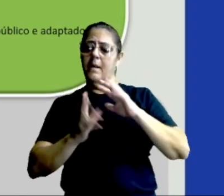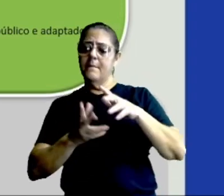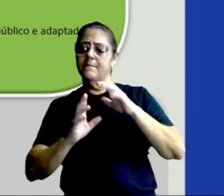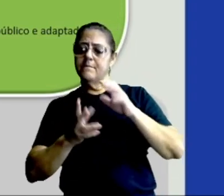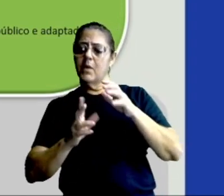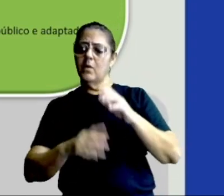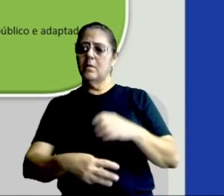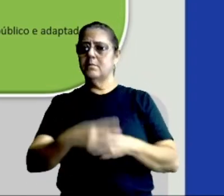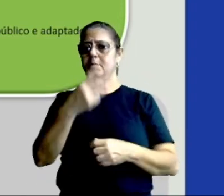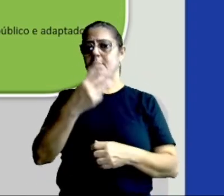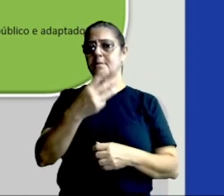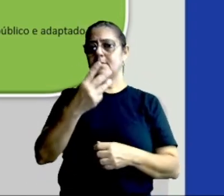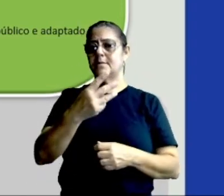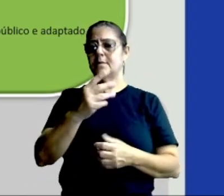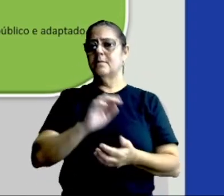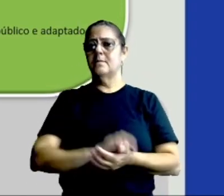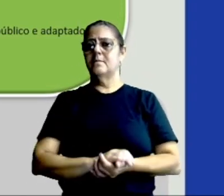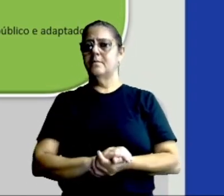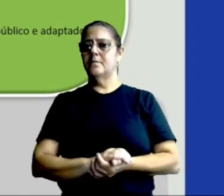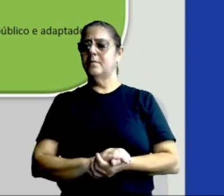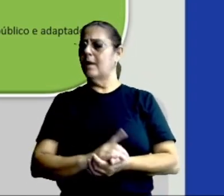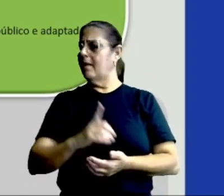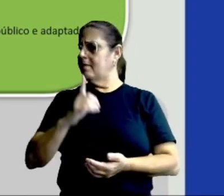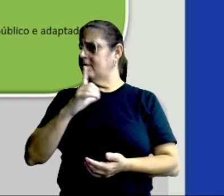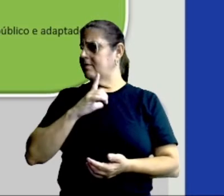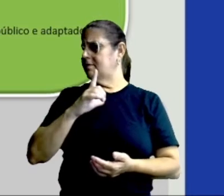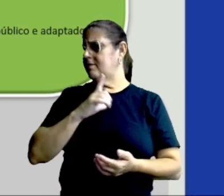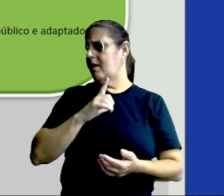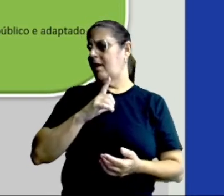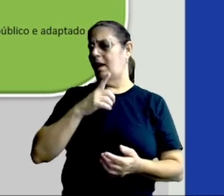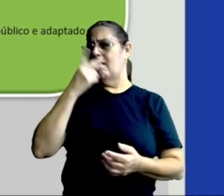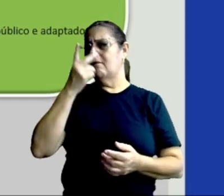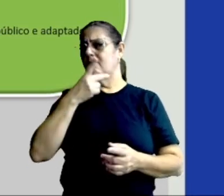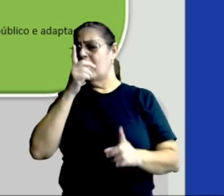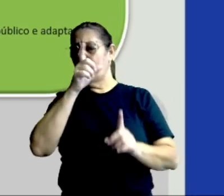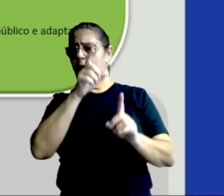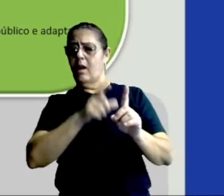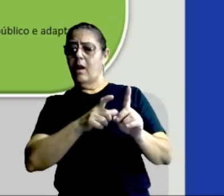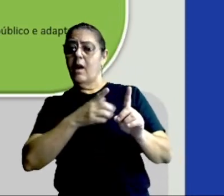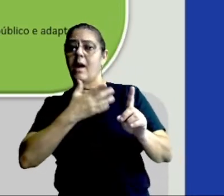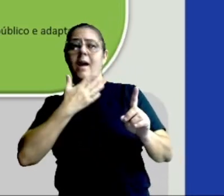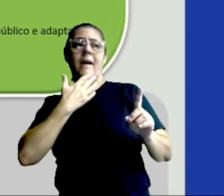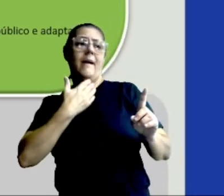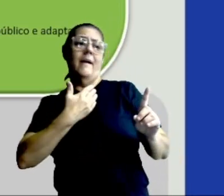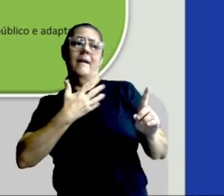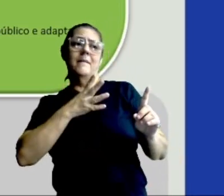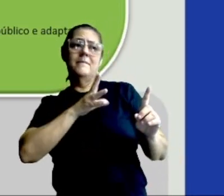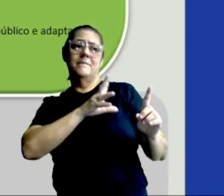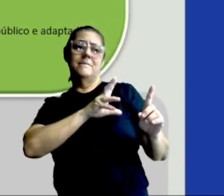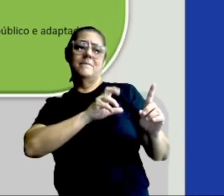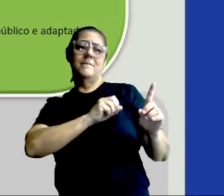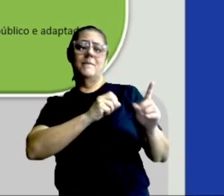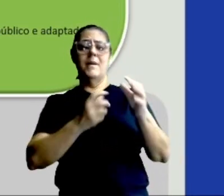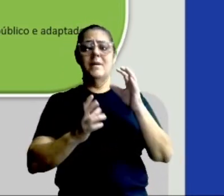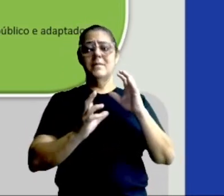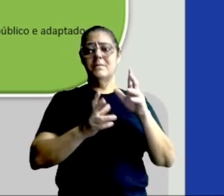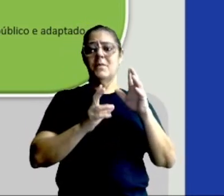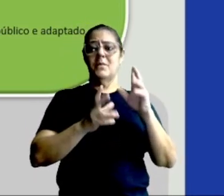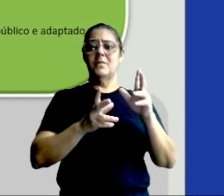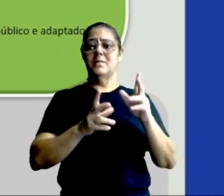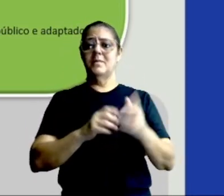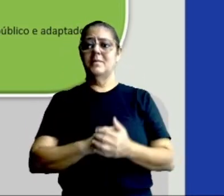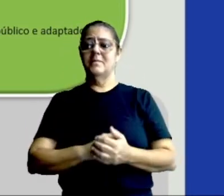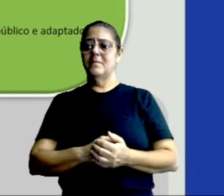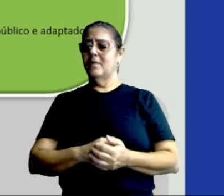bola terceiro ali ó na fala do personagem a minha bola querida eu quarto um